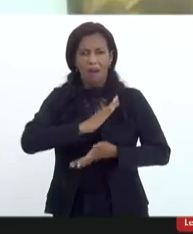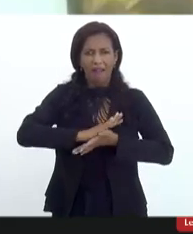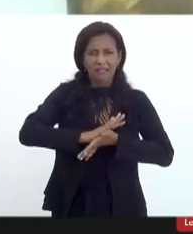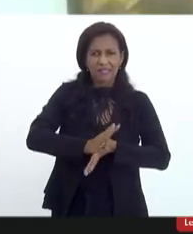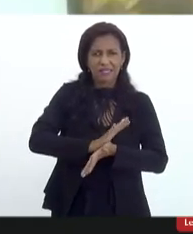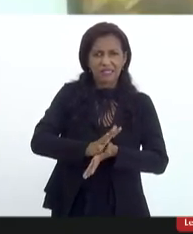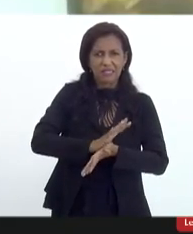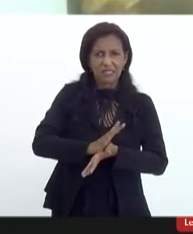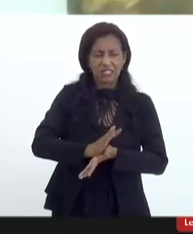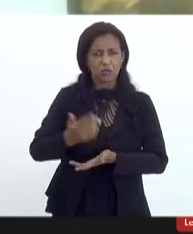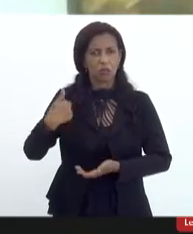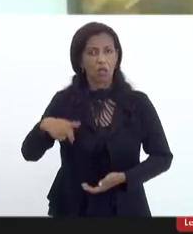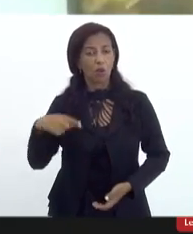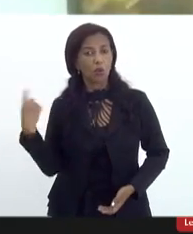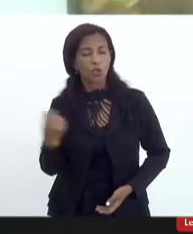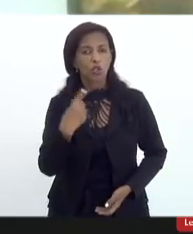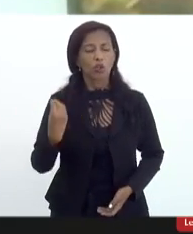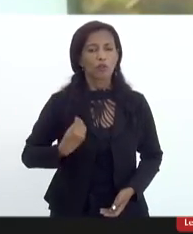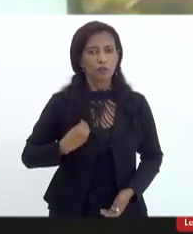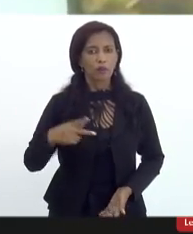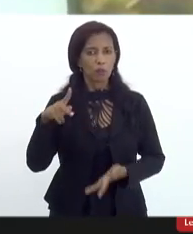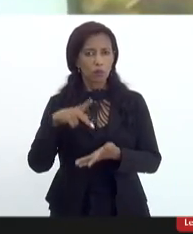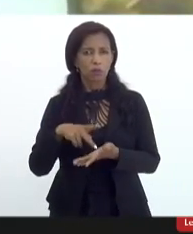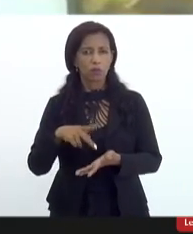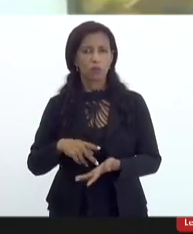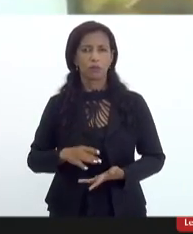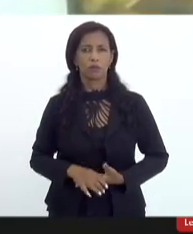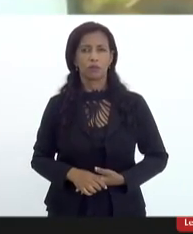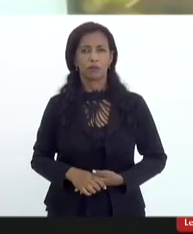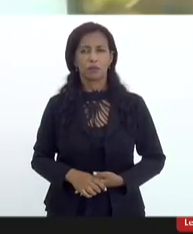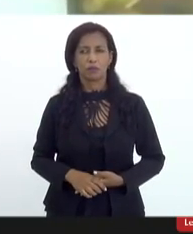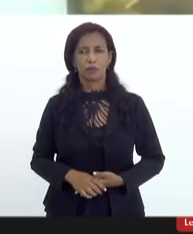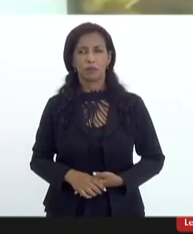é o que nós vivemos de fato.